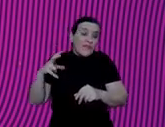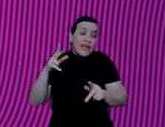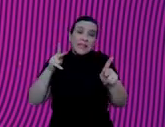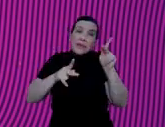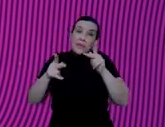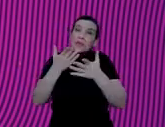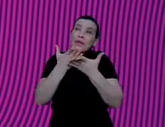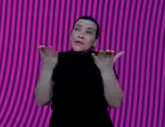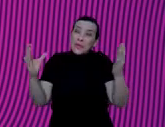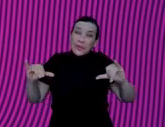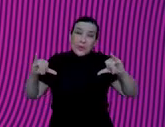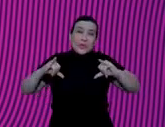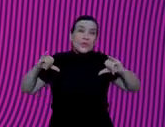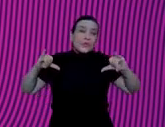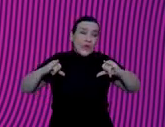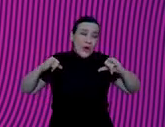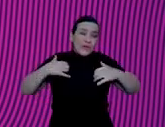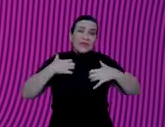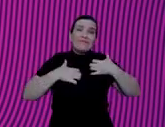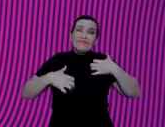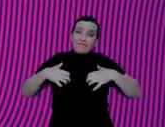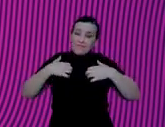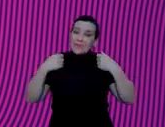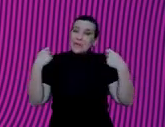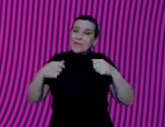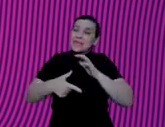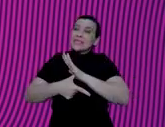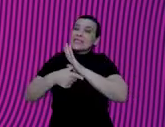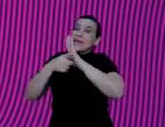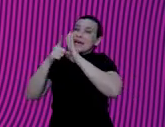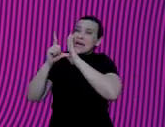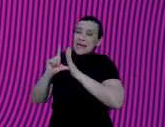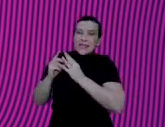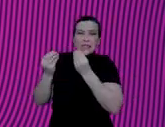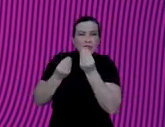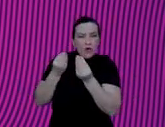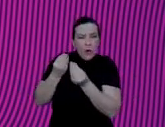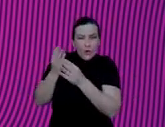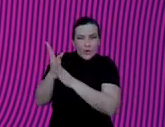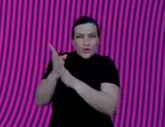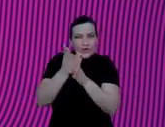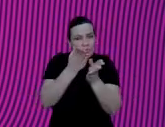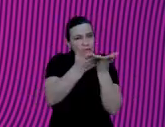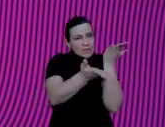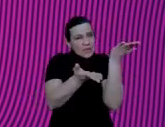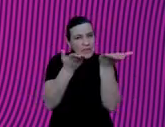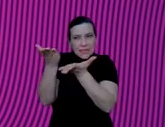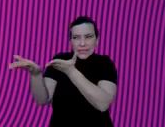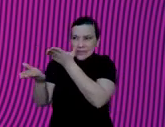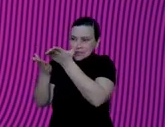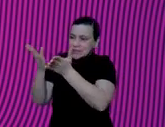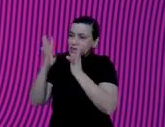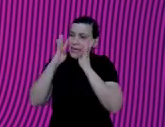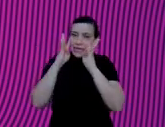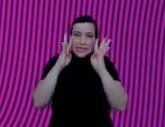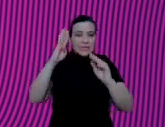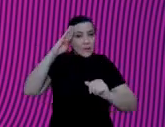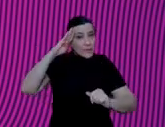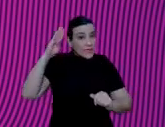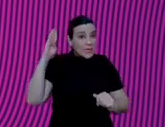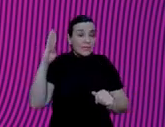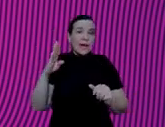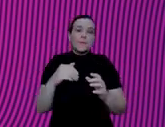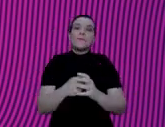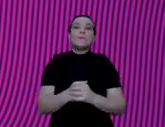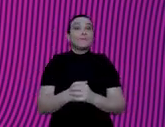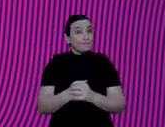reforçar essas linhas de cuidado e dar a prioridade necessária para isso. Então, essa é uma tarefa que tem